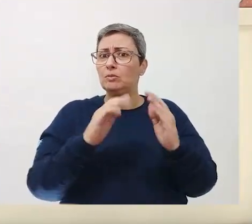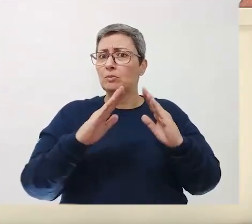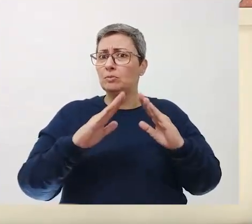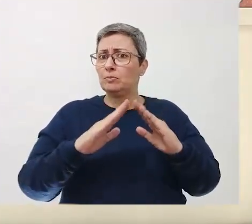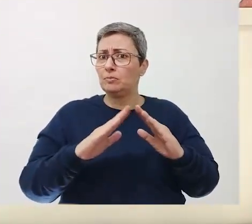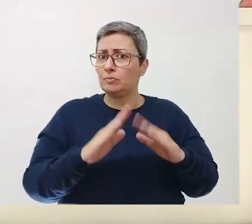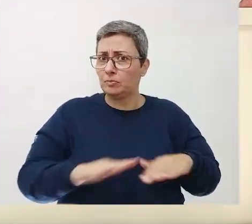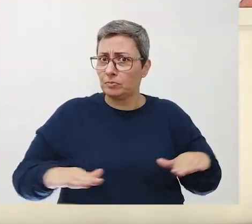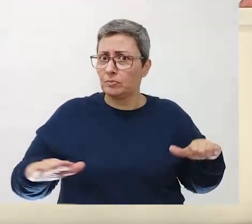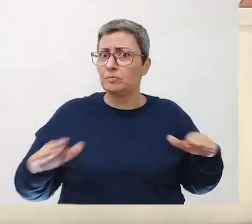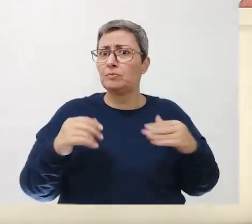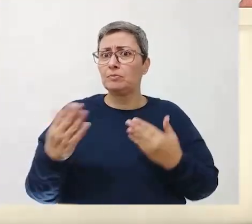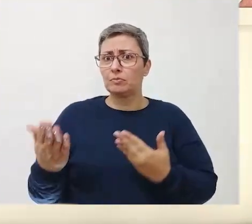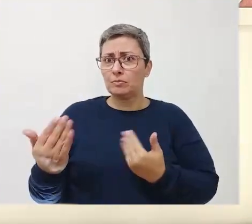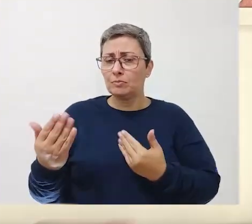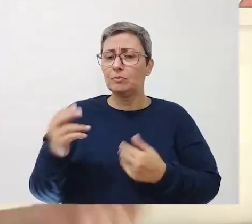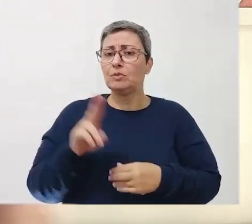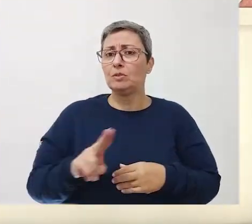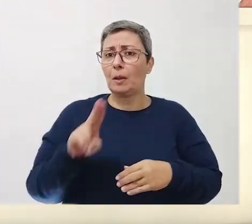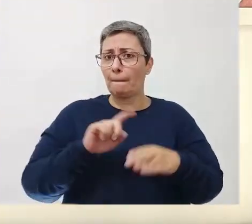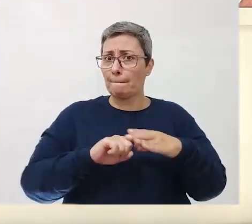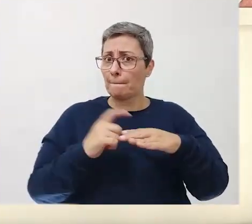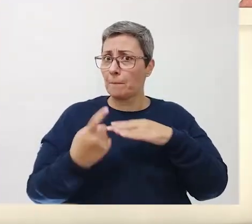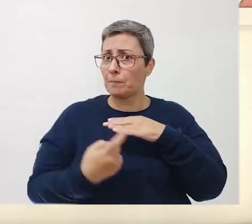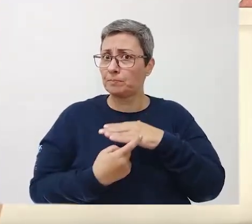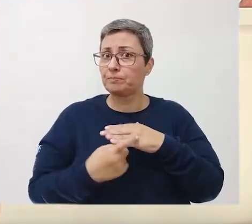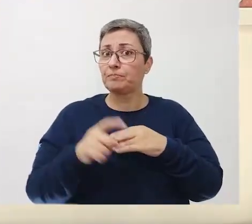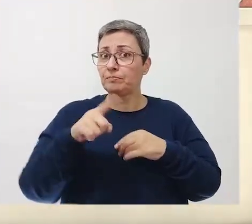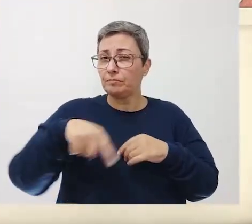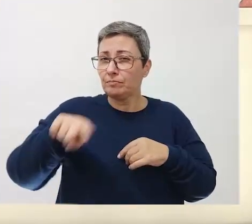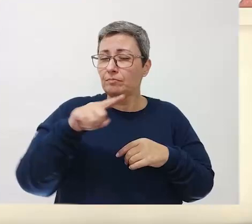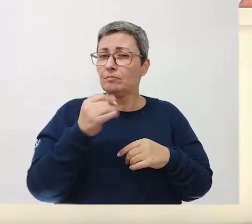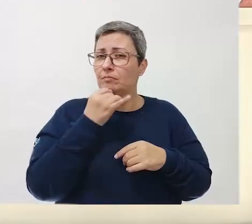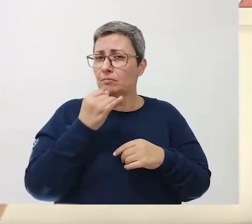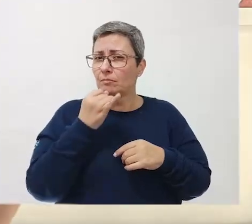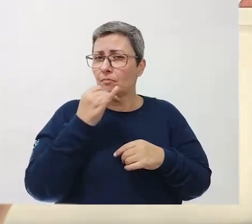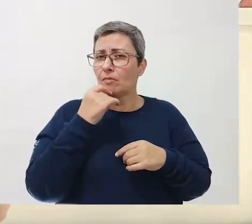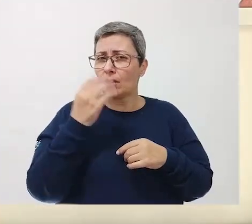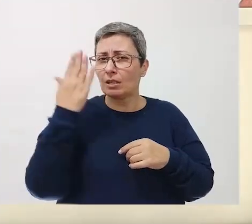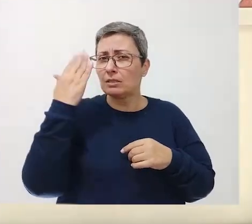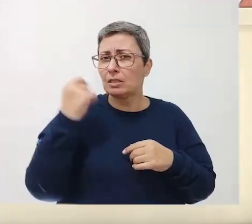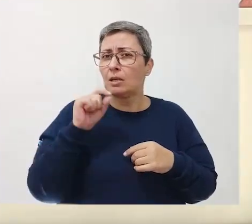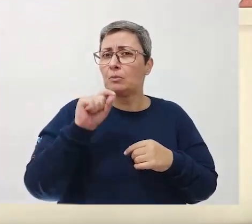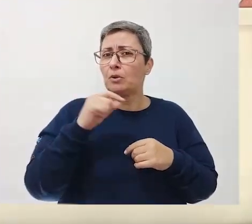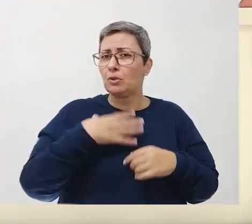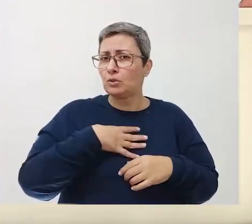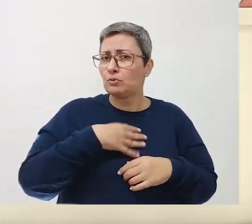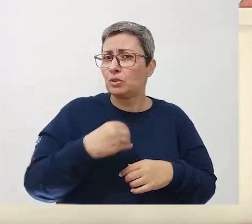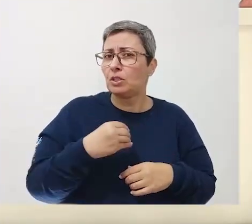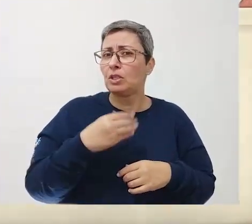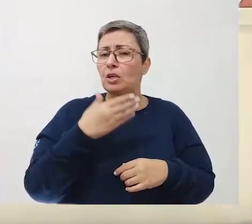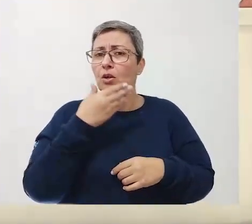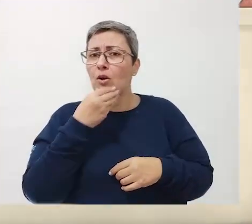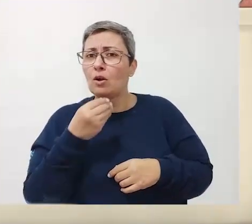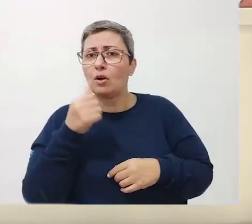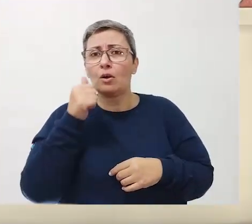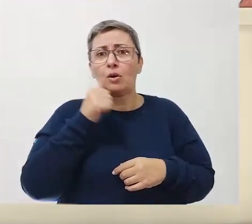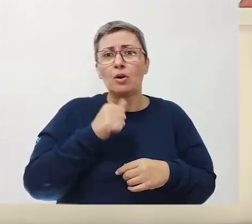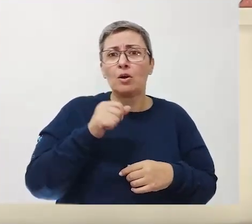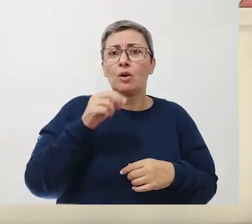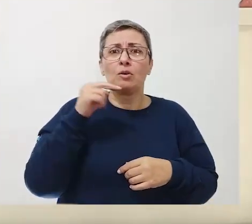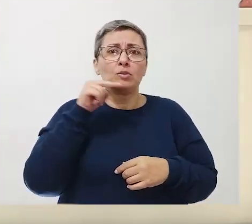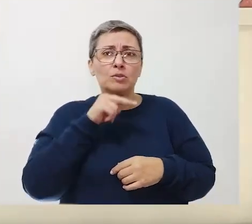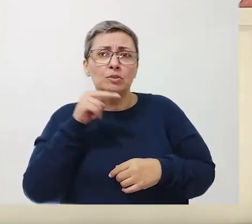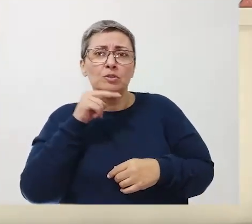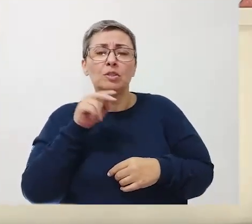redes sociais. Você, por exemplo, sabe o que seu filho ou sua filha, ou neto ou neta faz nas redes